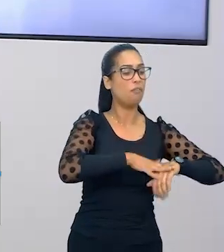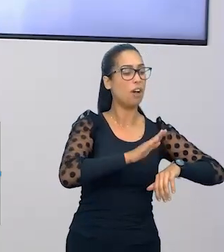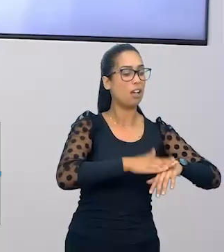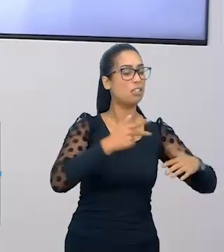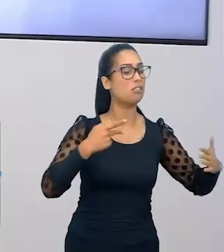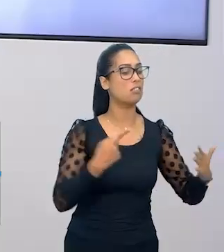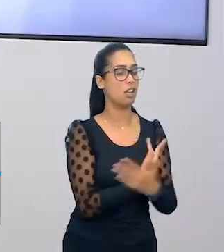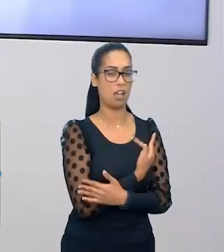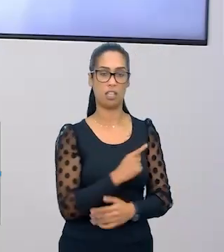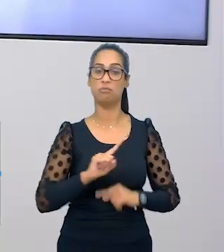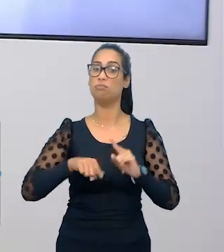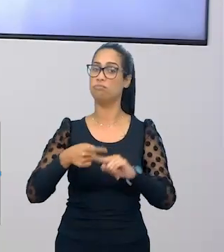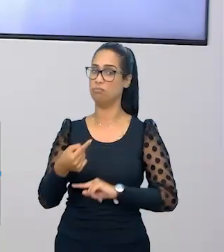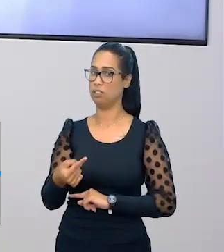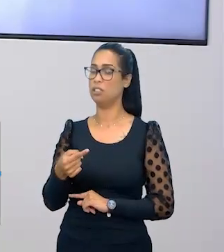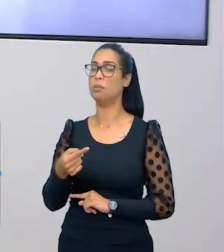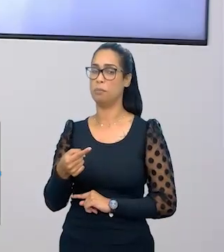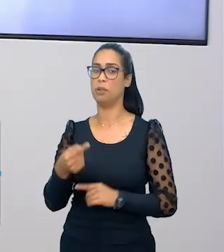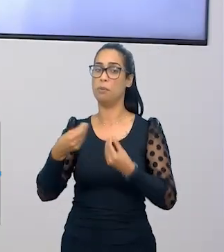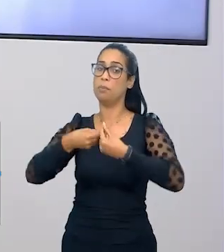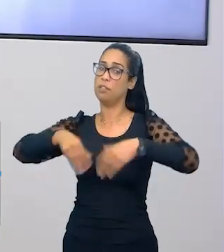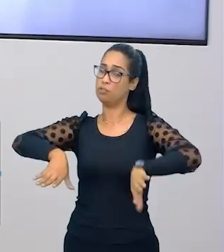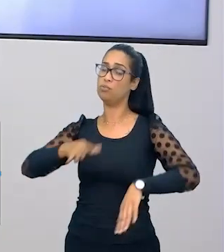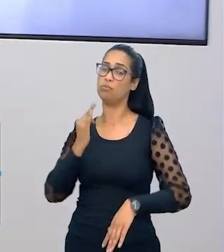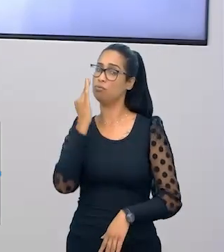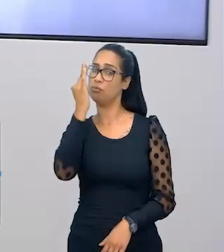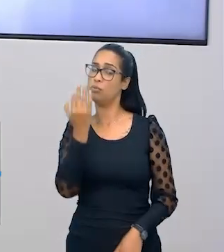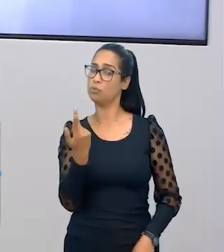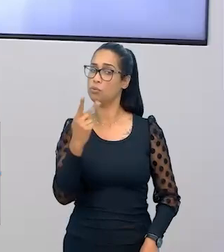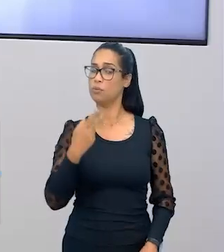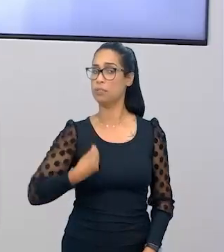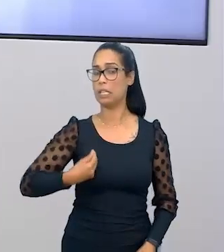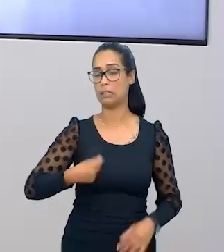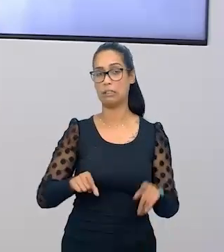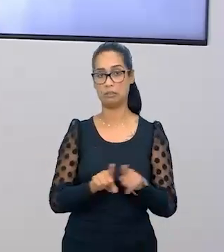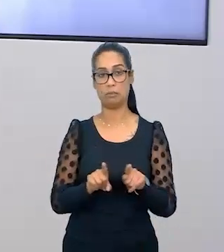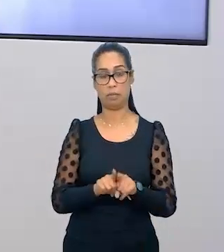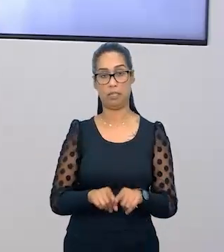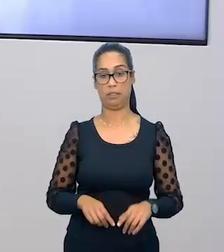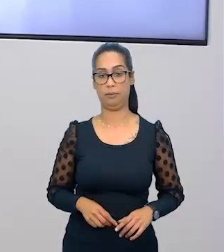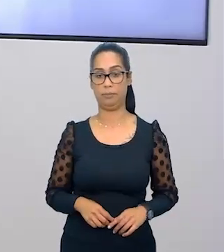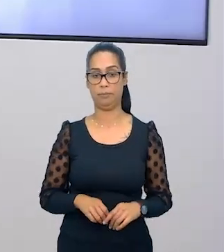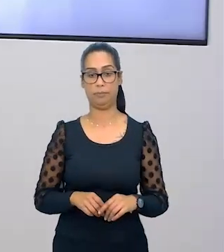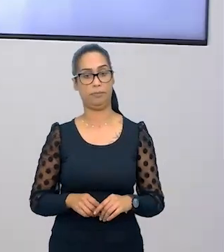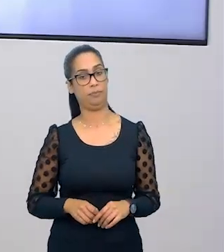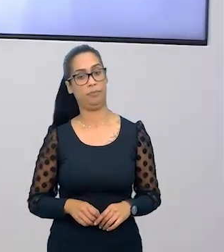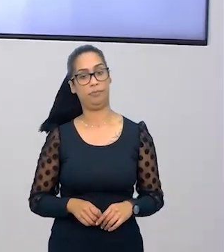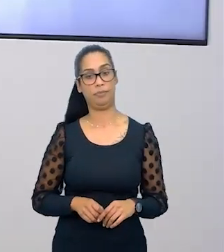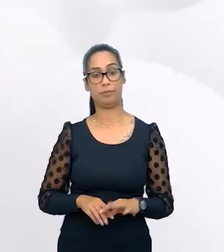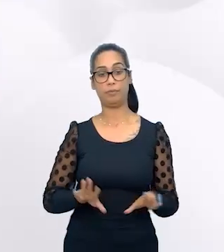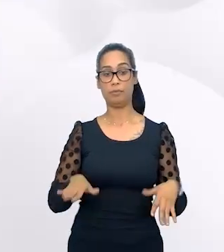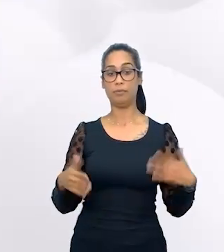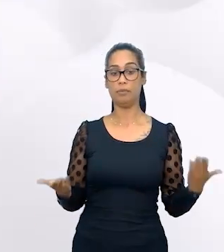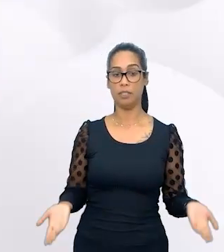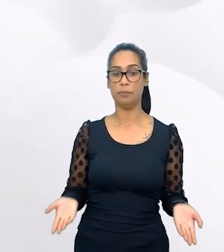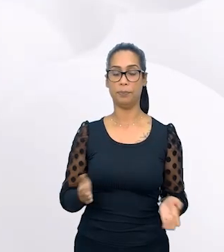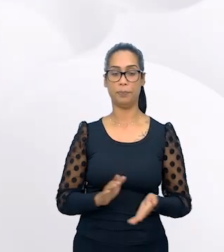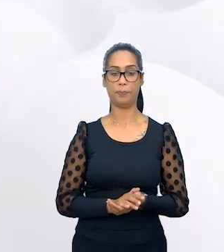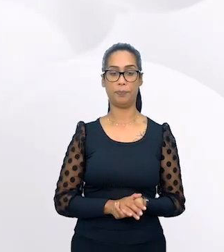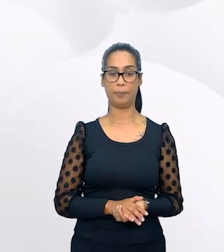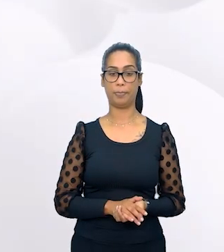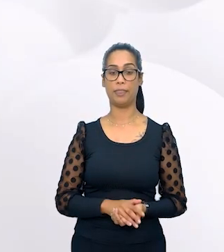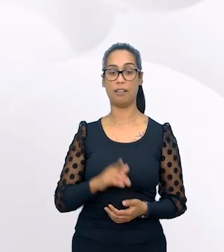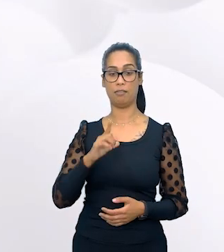vamos ampliar um pouquinho aqui falando dos pressupostos com a professora Sumaia. Então, a gente tem aí aparecendo para vocês